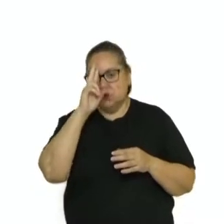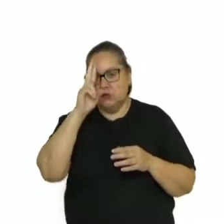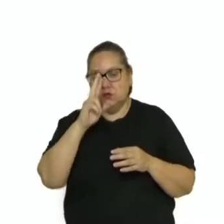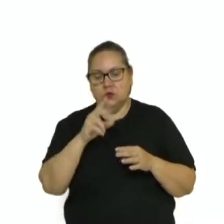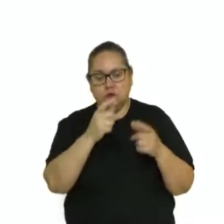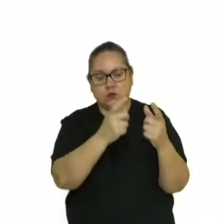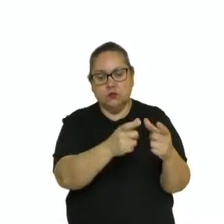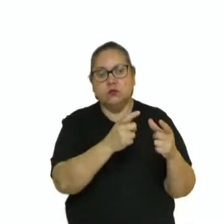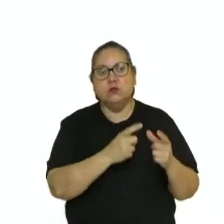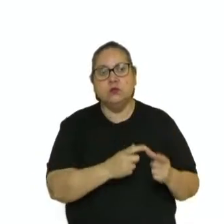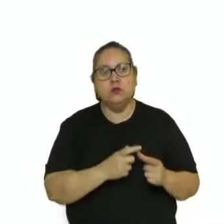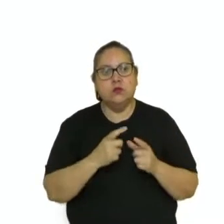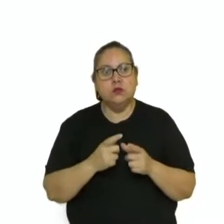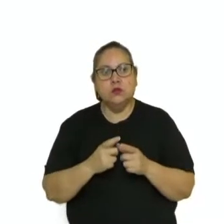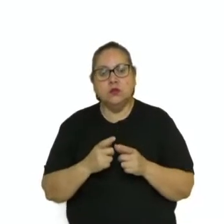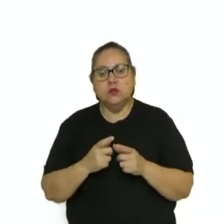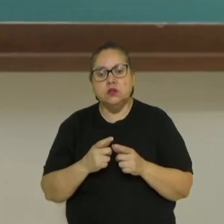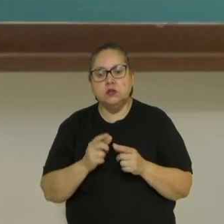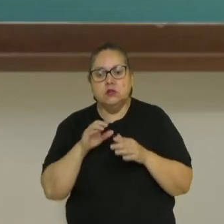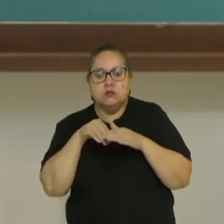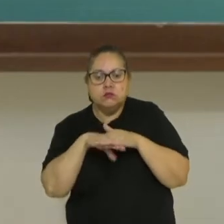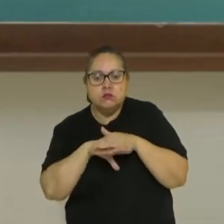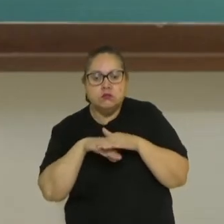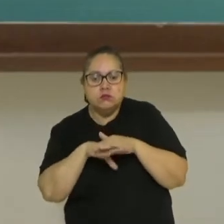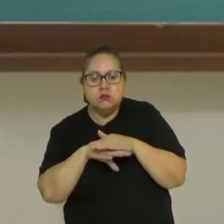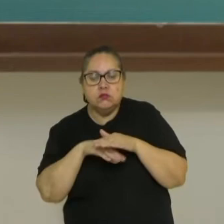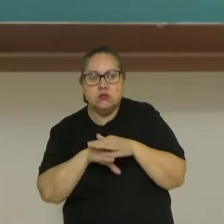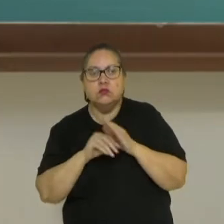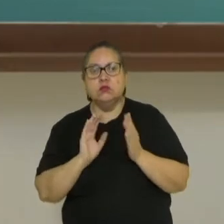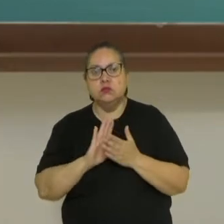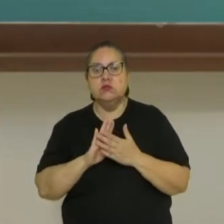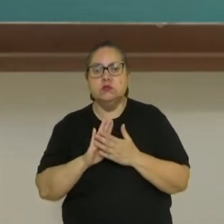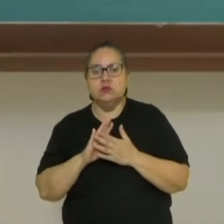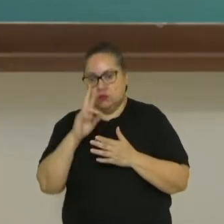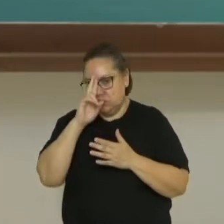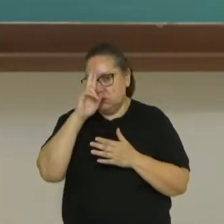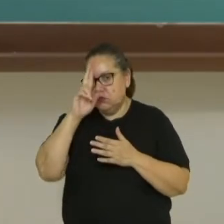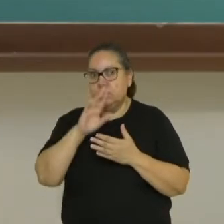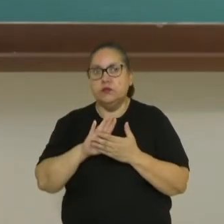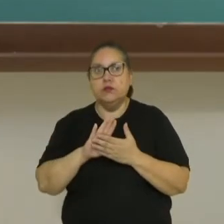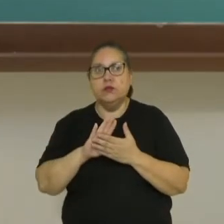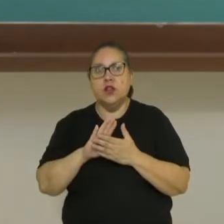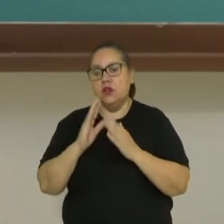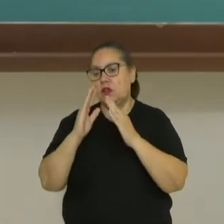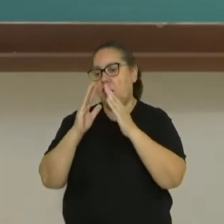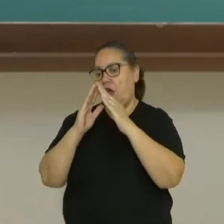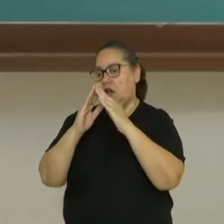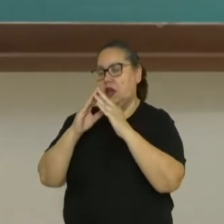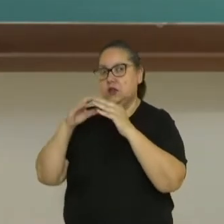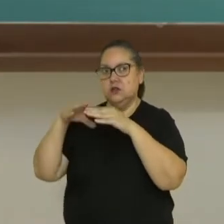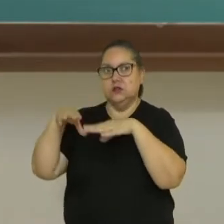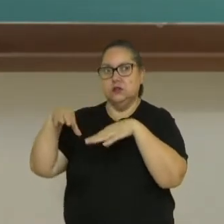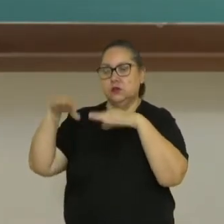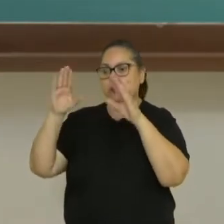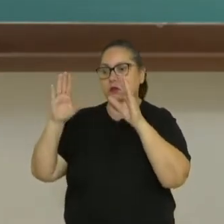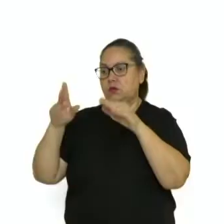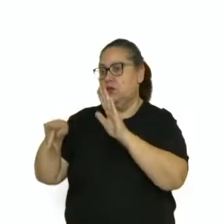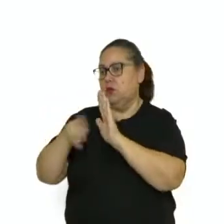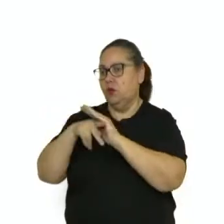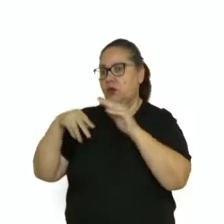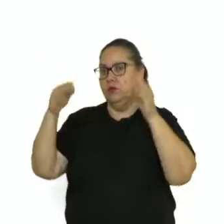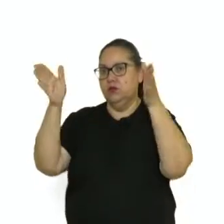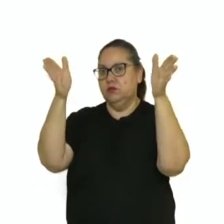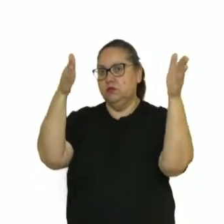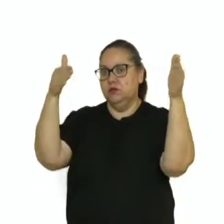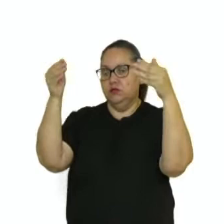os lugares de reserva mesmo do senhor feudal. A casa do senhor, né, que seria o próprio